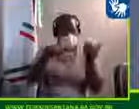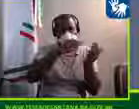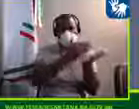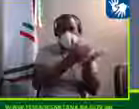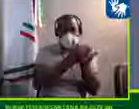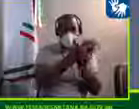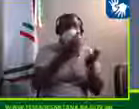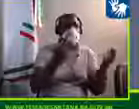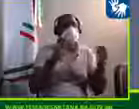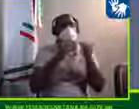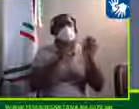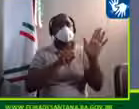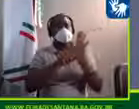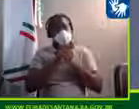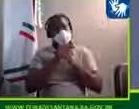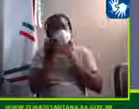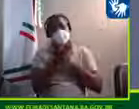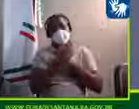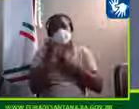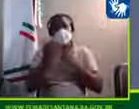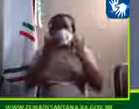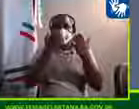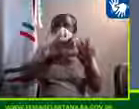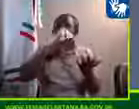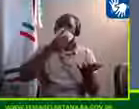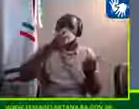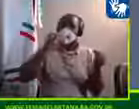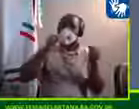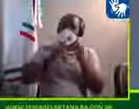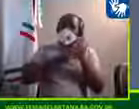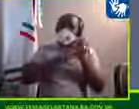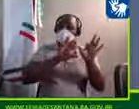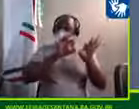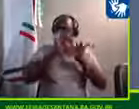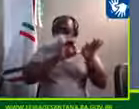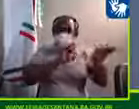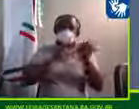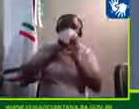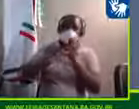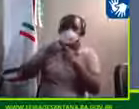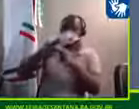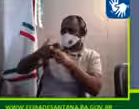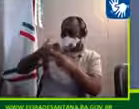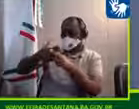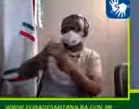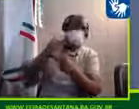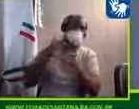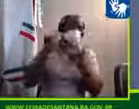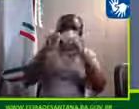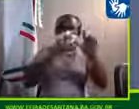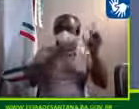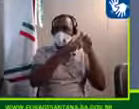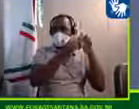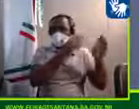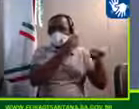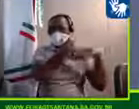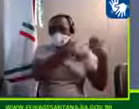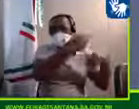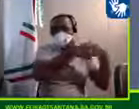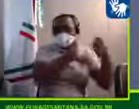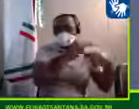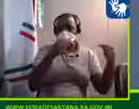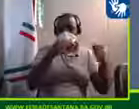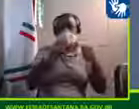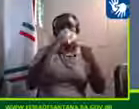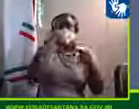a forma de pagamento tem sido muito diferente daqueles dias iniciais onde a Caixa Econômica e outros bancos tiveram grande dificuldade nesse